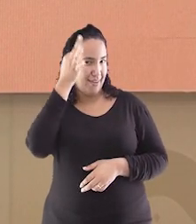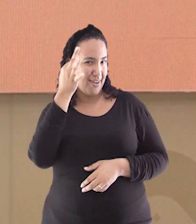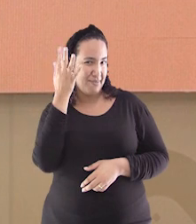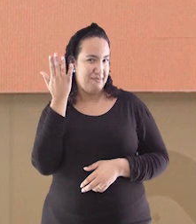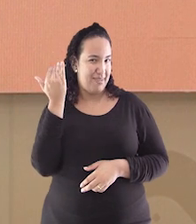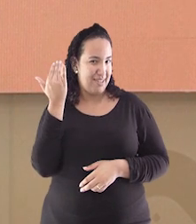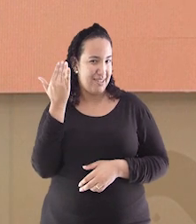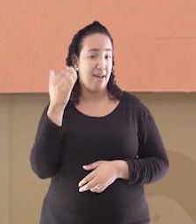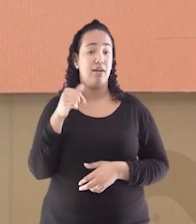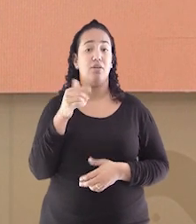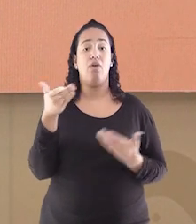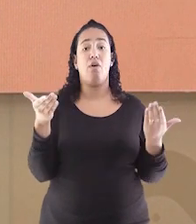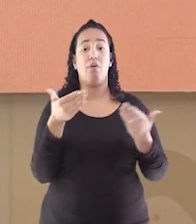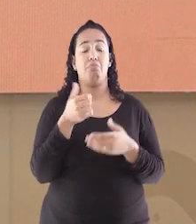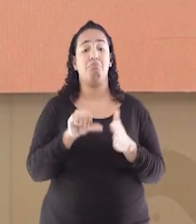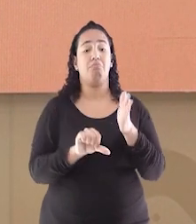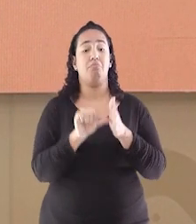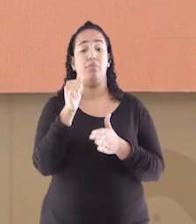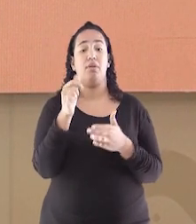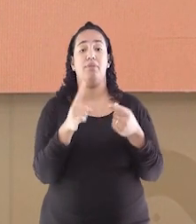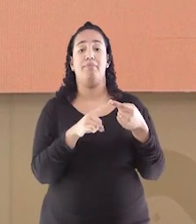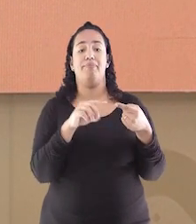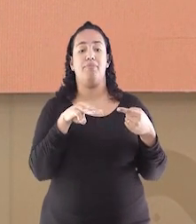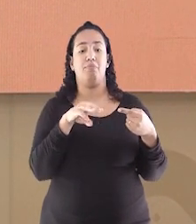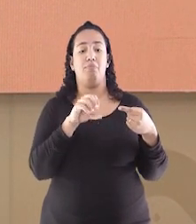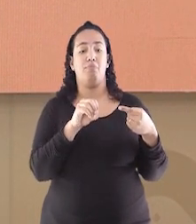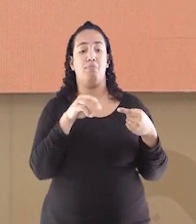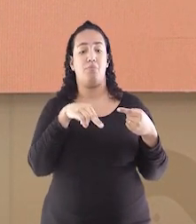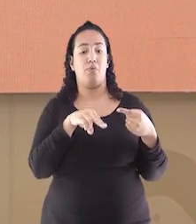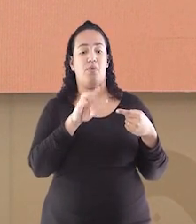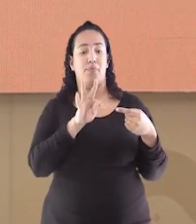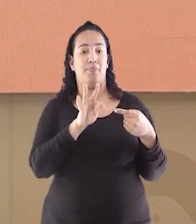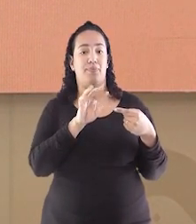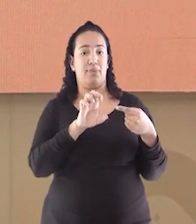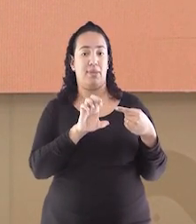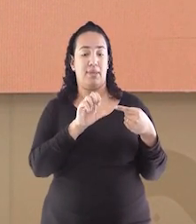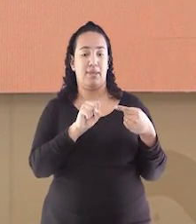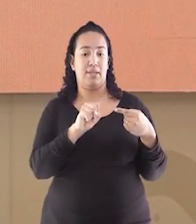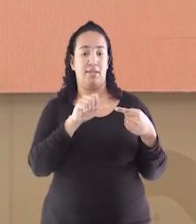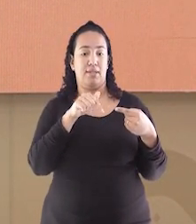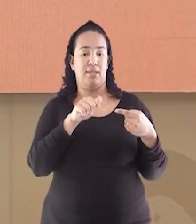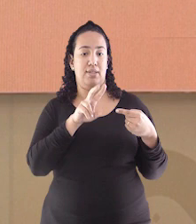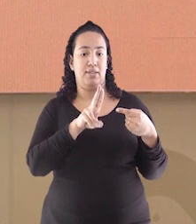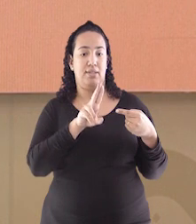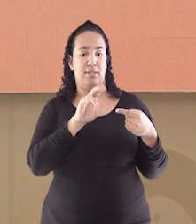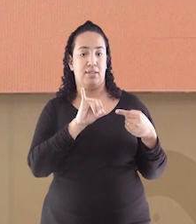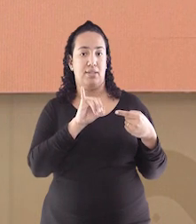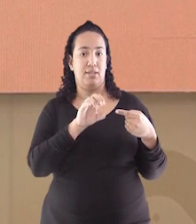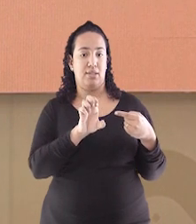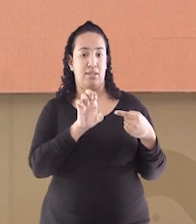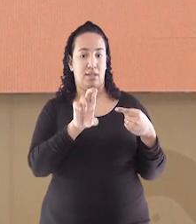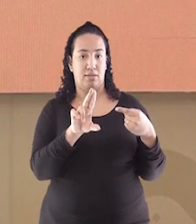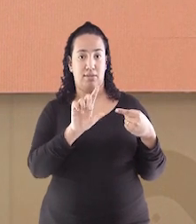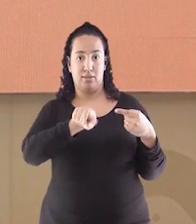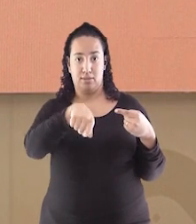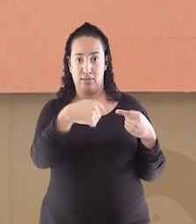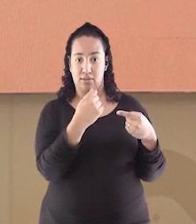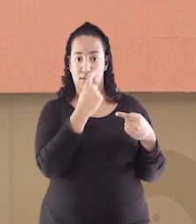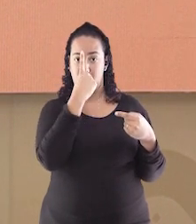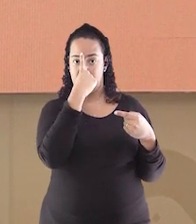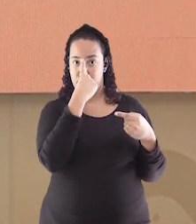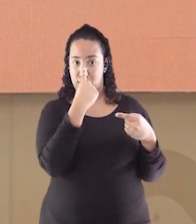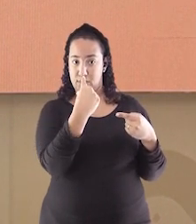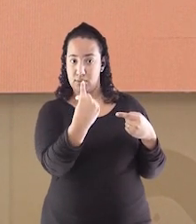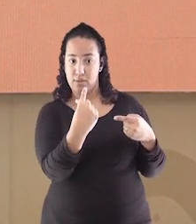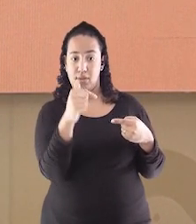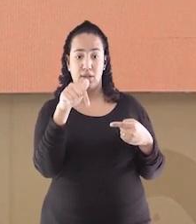ser chamado, que veremos, é o Barão de Montesquieu. Ele foi um político, filósofo e escritor francês. Durante o